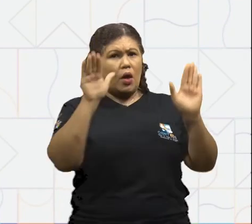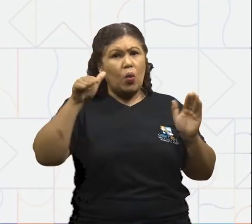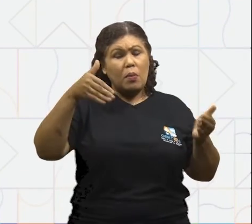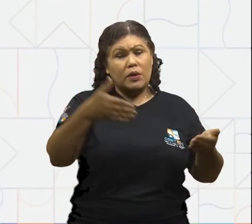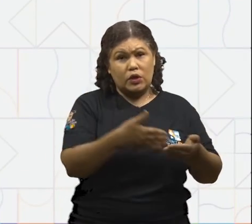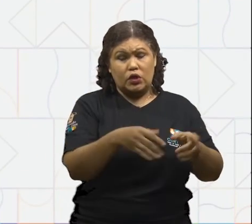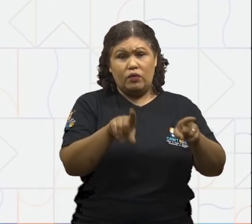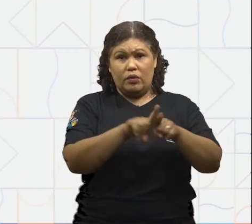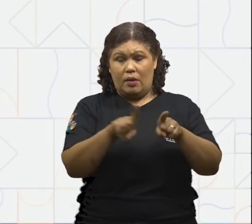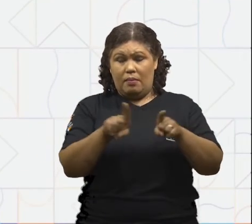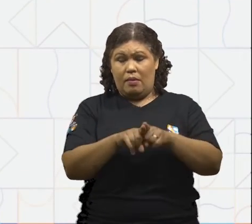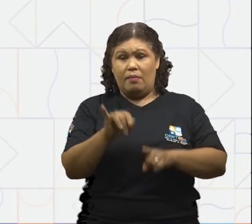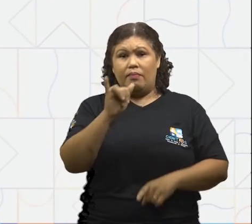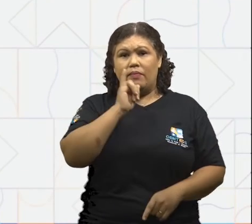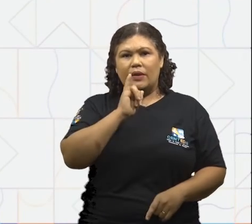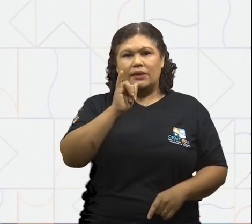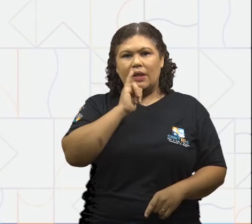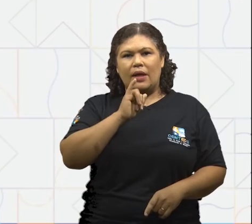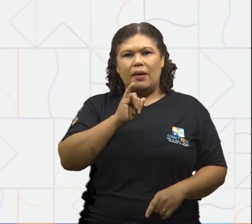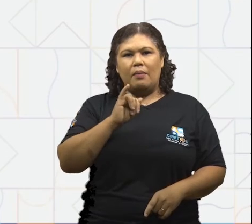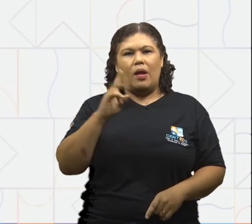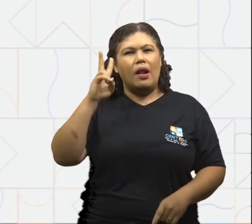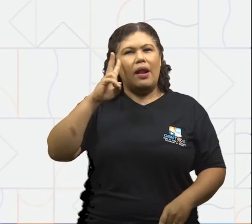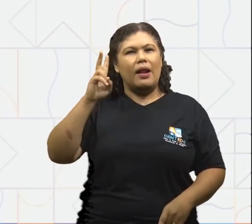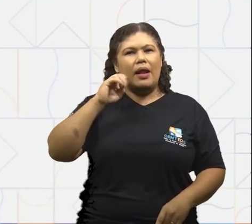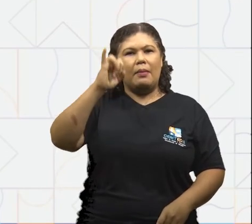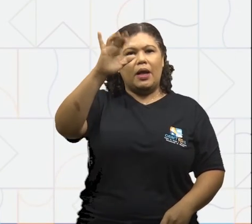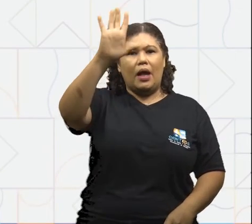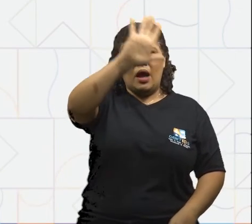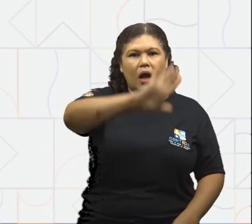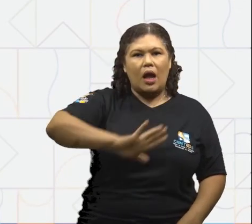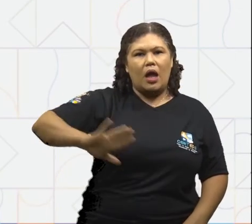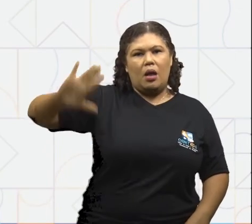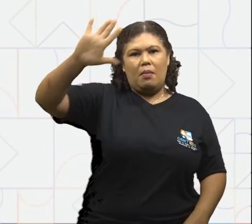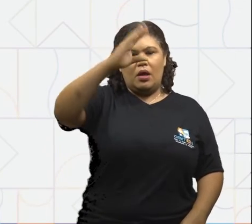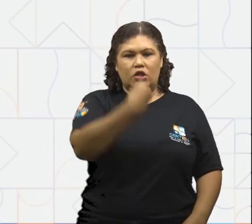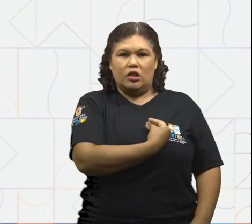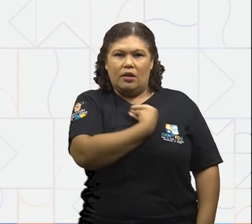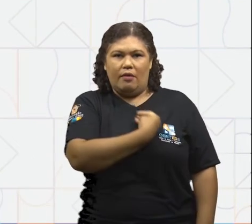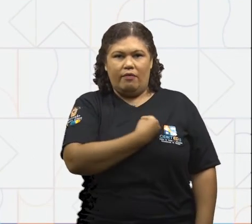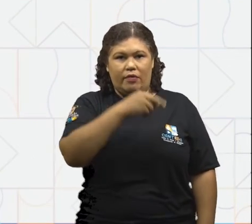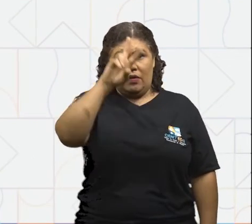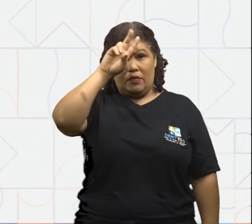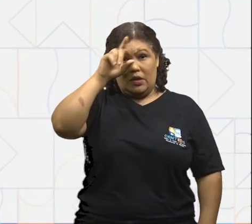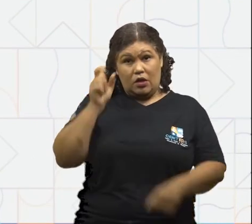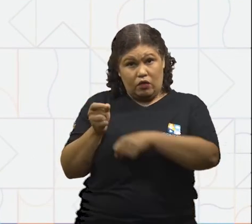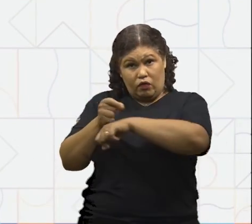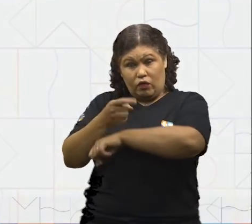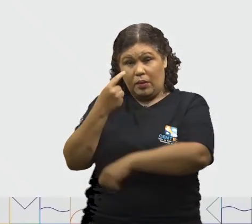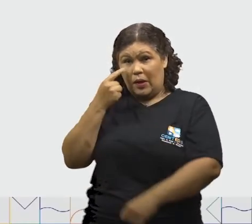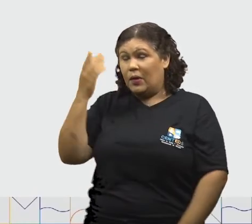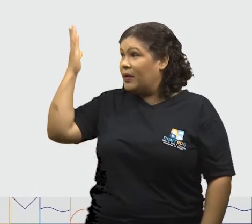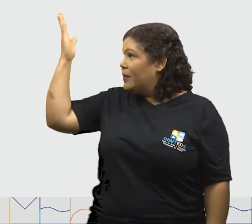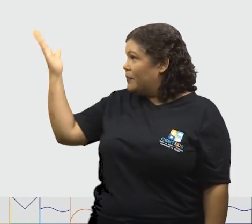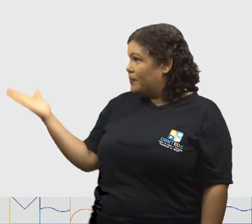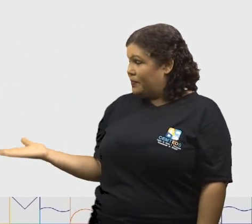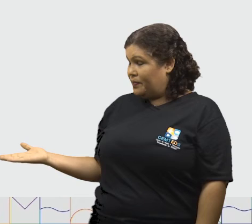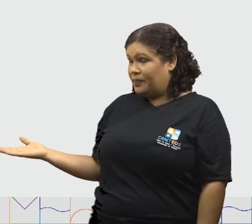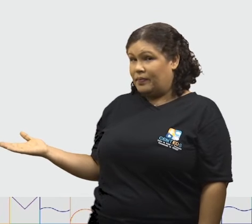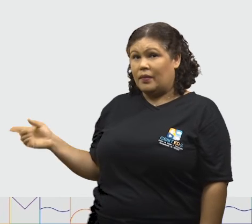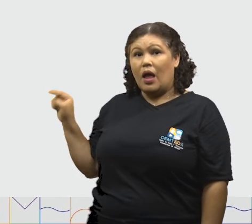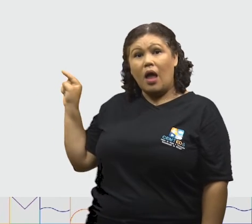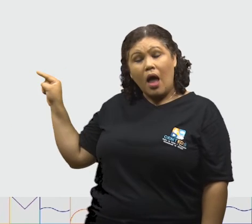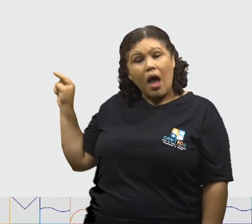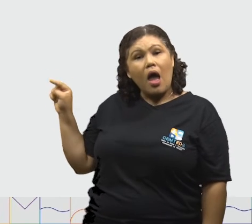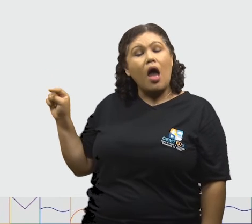e objetiva. Por exemplo, o diagrama que irá aparecer aí na sua telinha. Este é